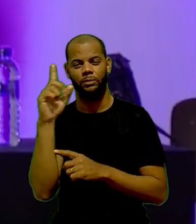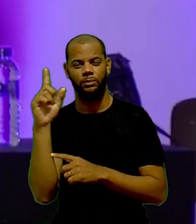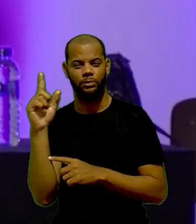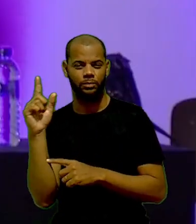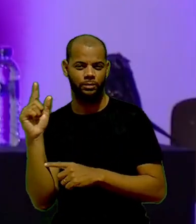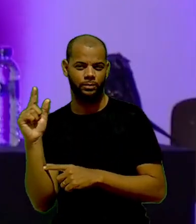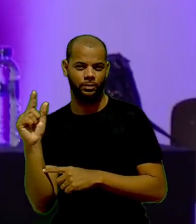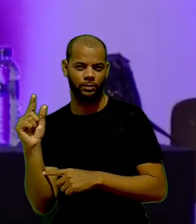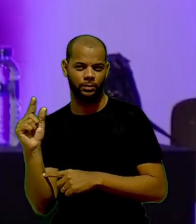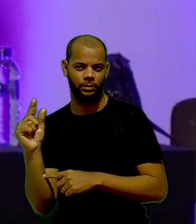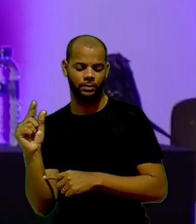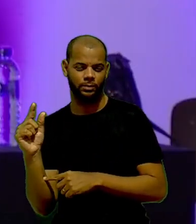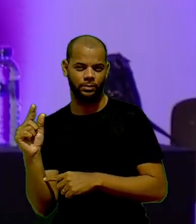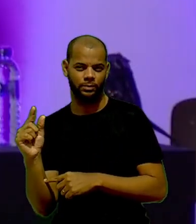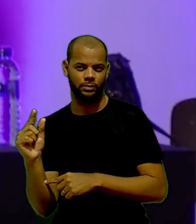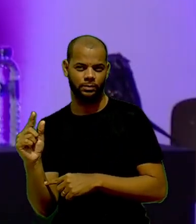até